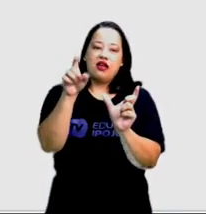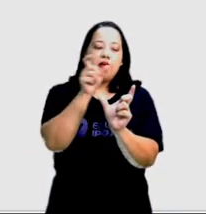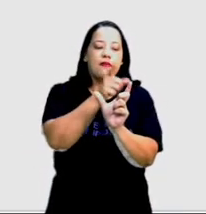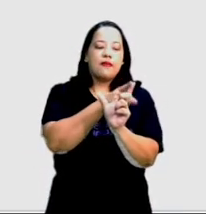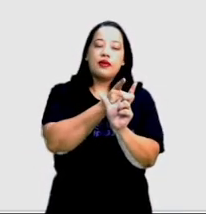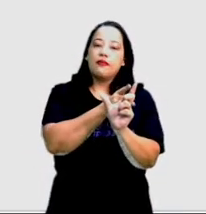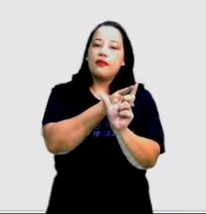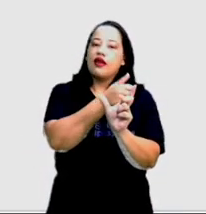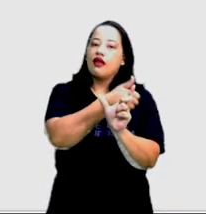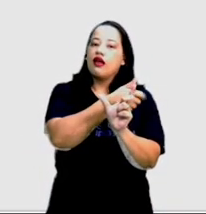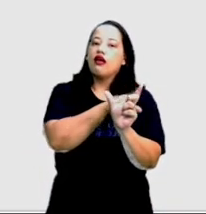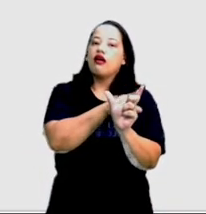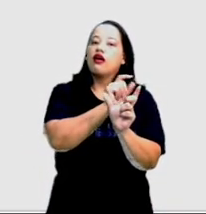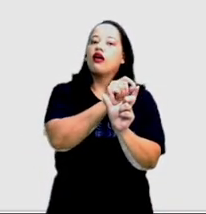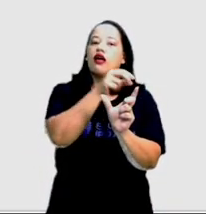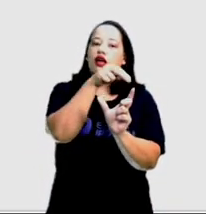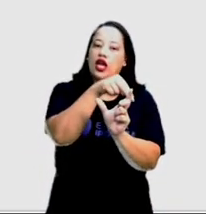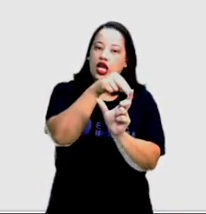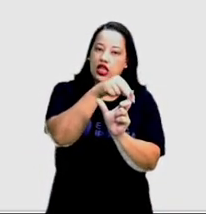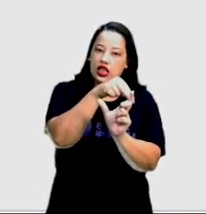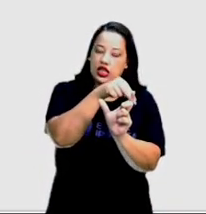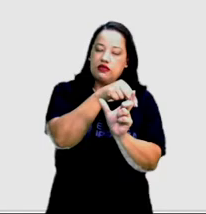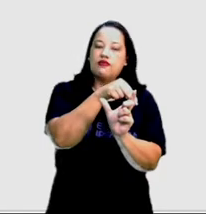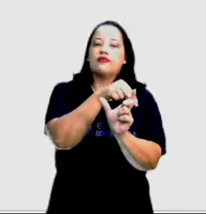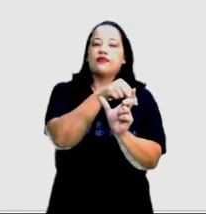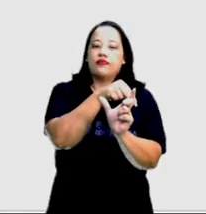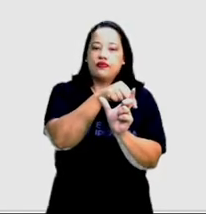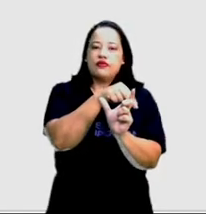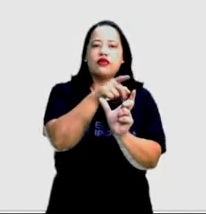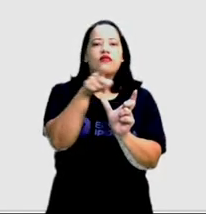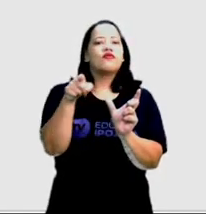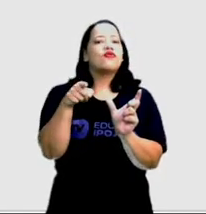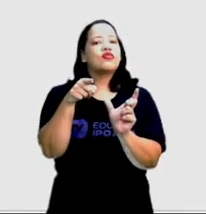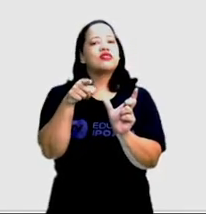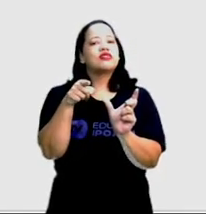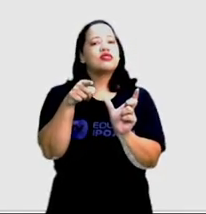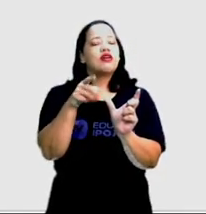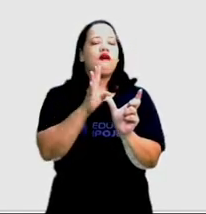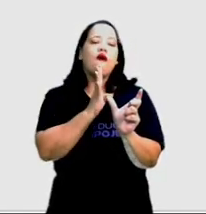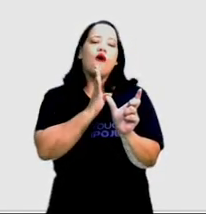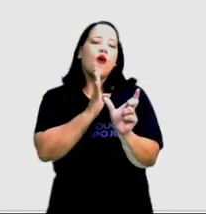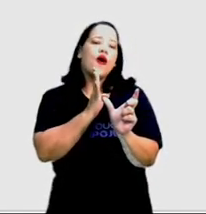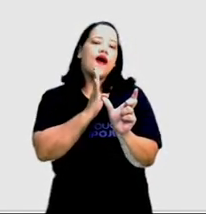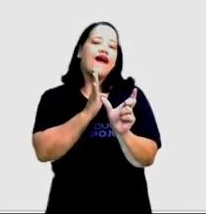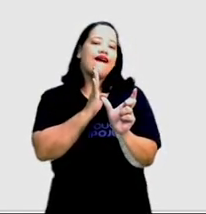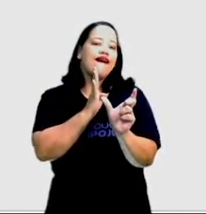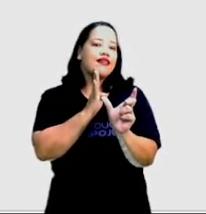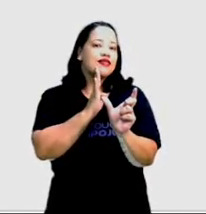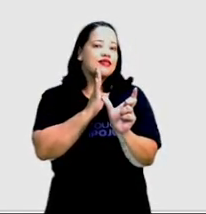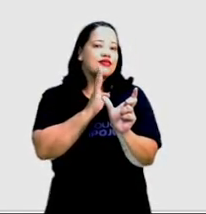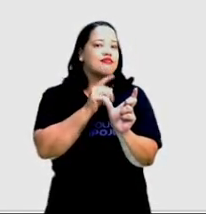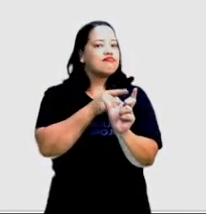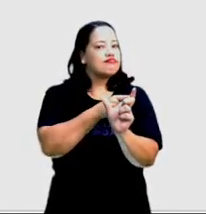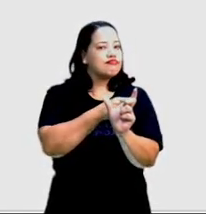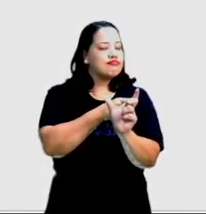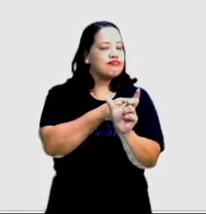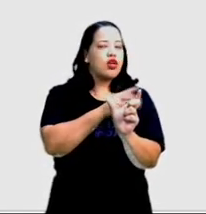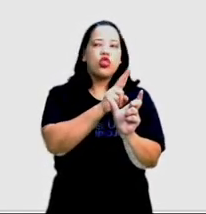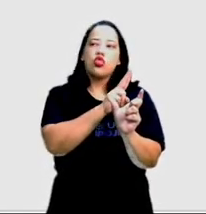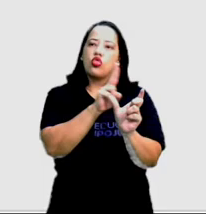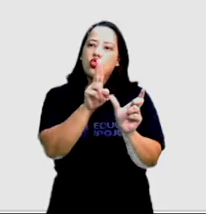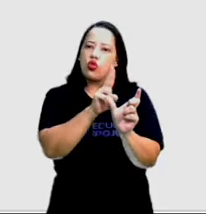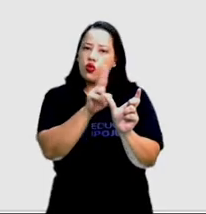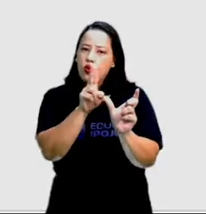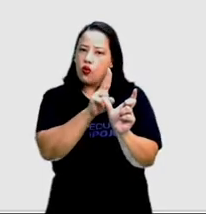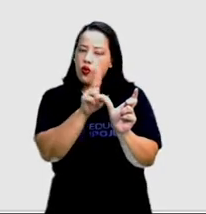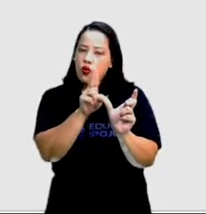com a letrinha N. E vocês conhecem nome de pessoas,